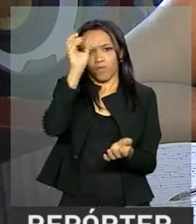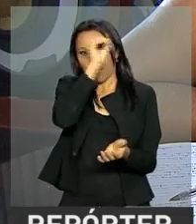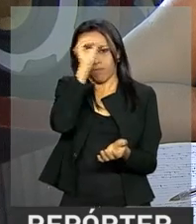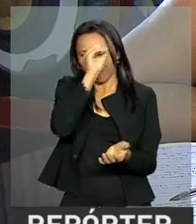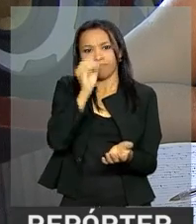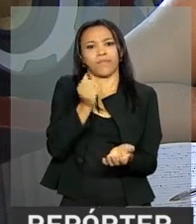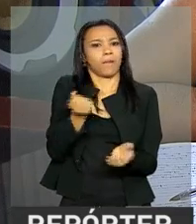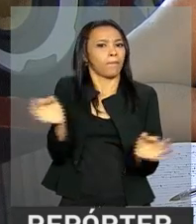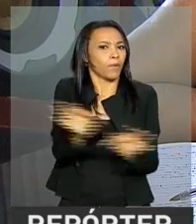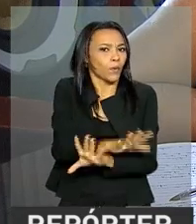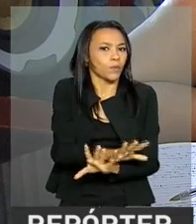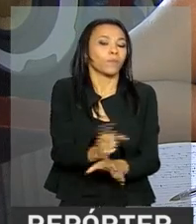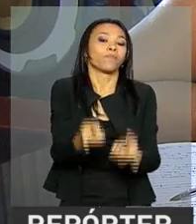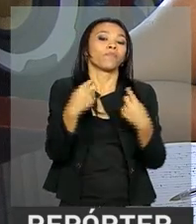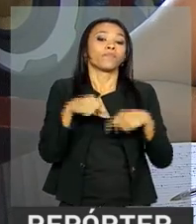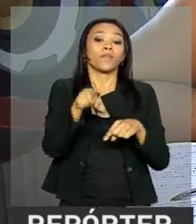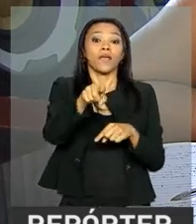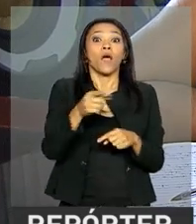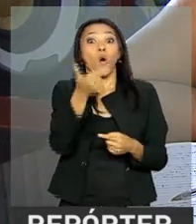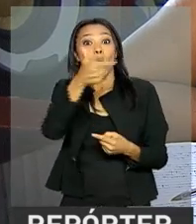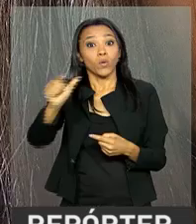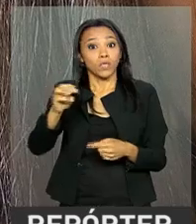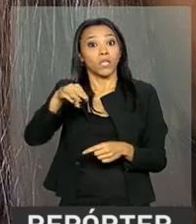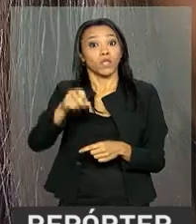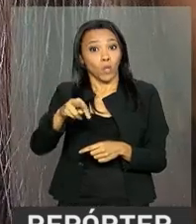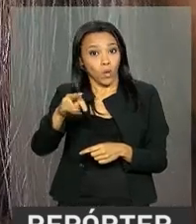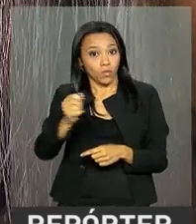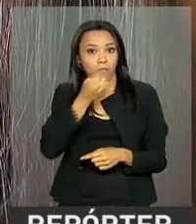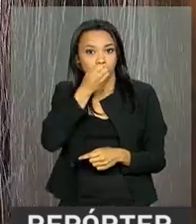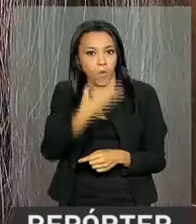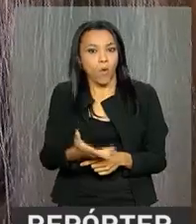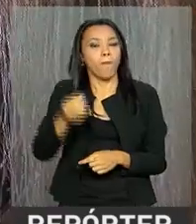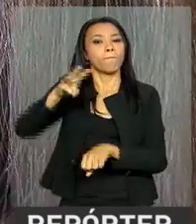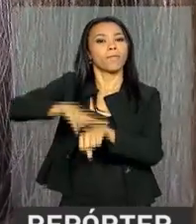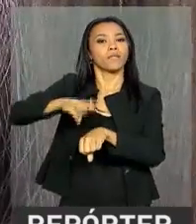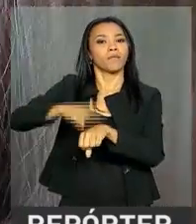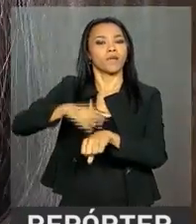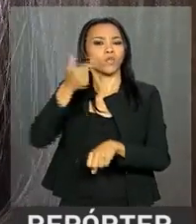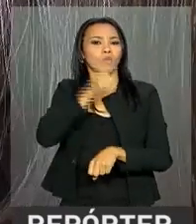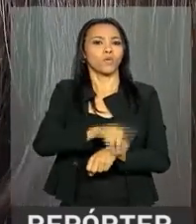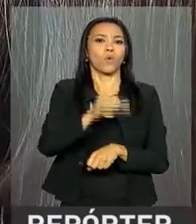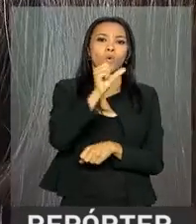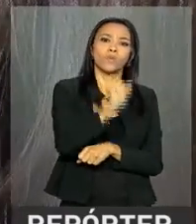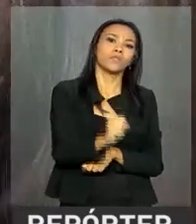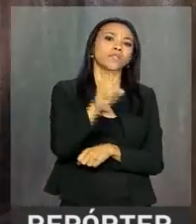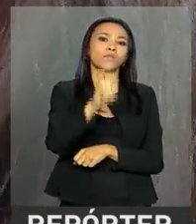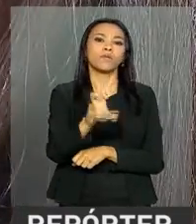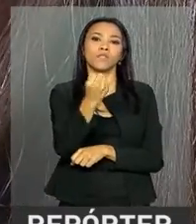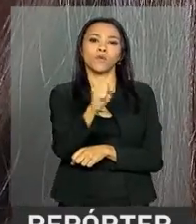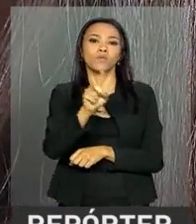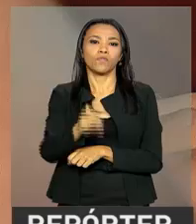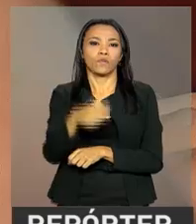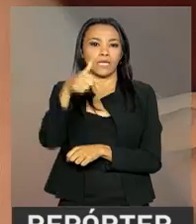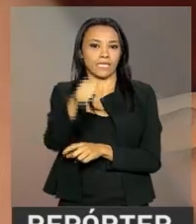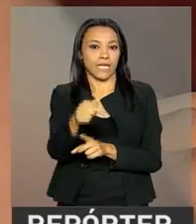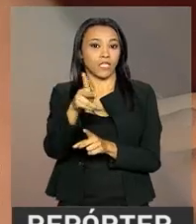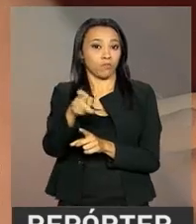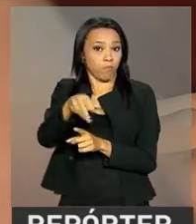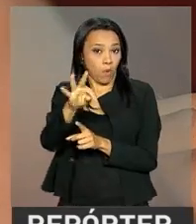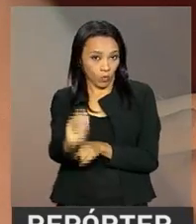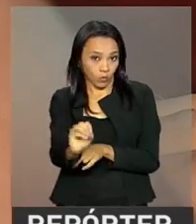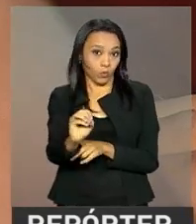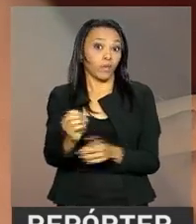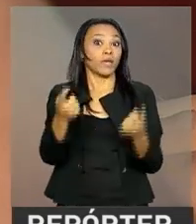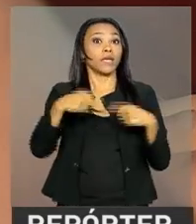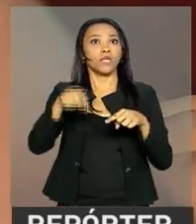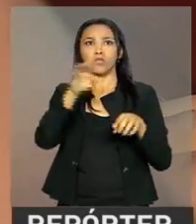Gabriela depois da redação foi em matemática ela conseguiu 88,7 pontos enquanto a